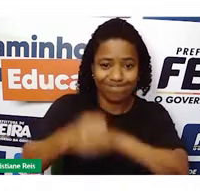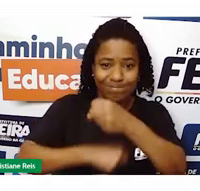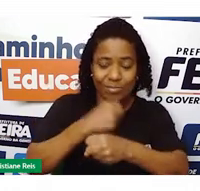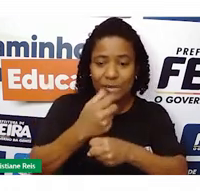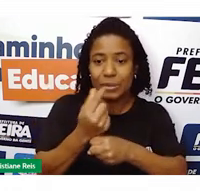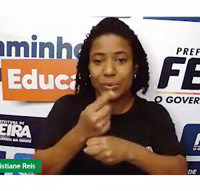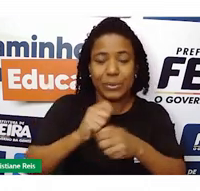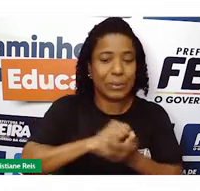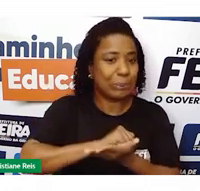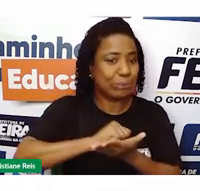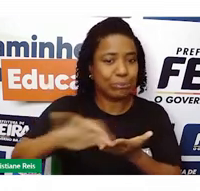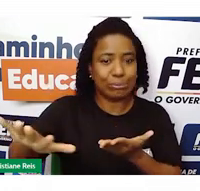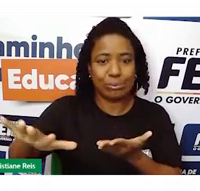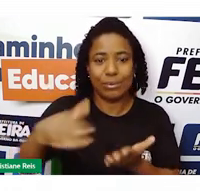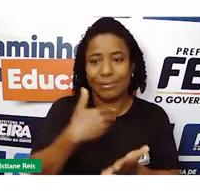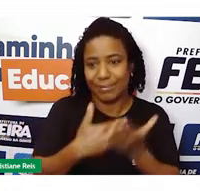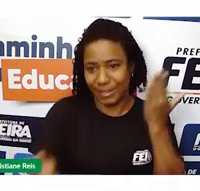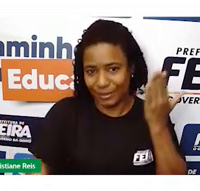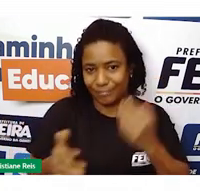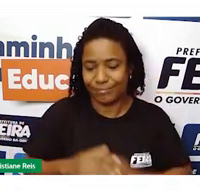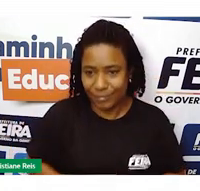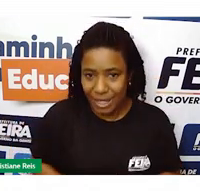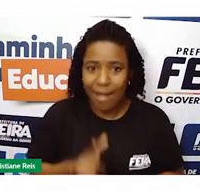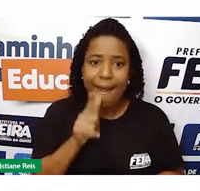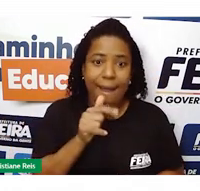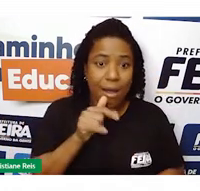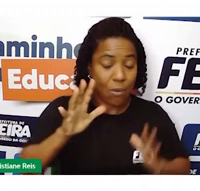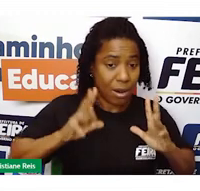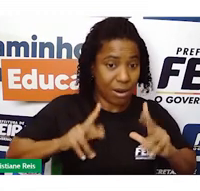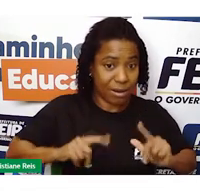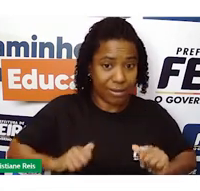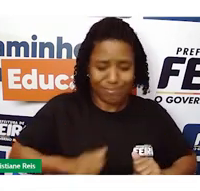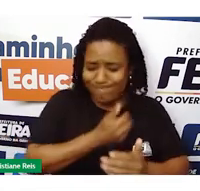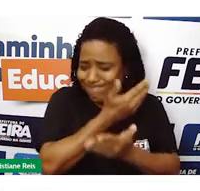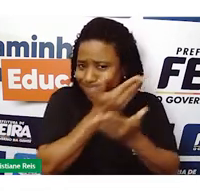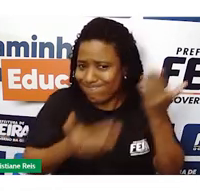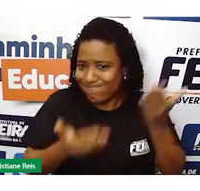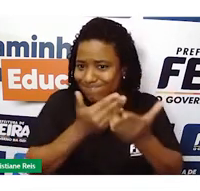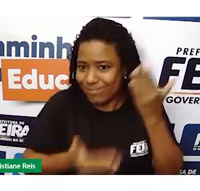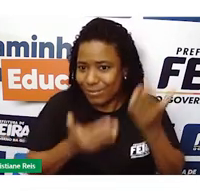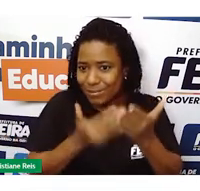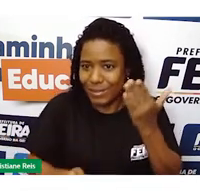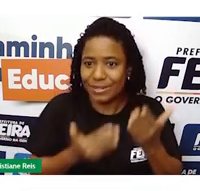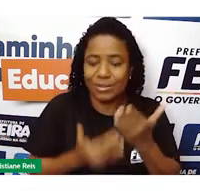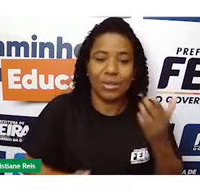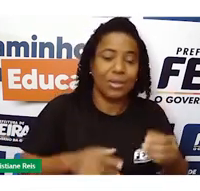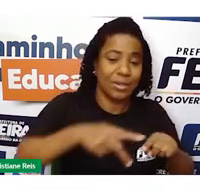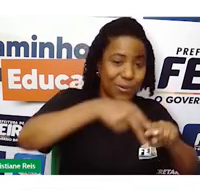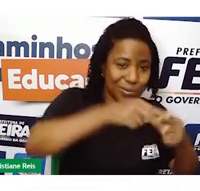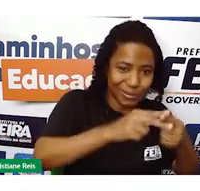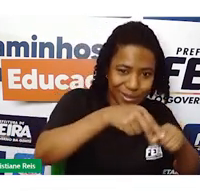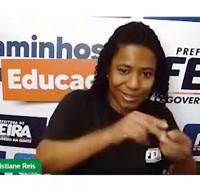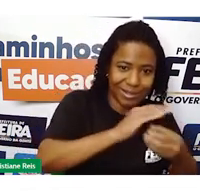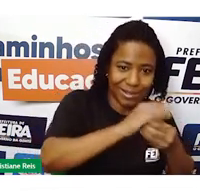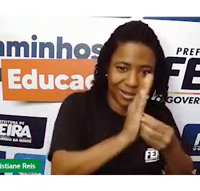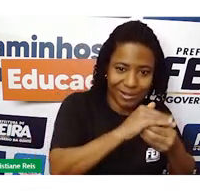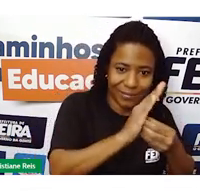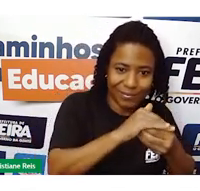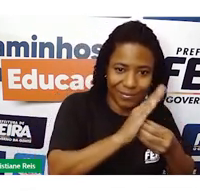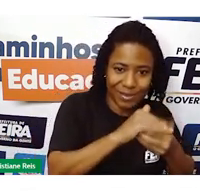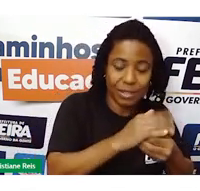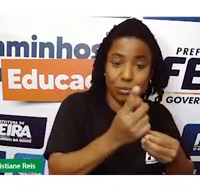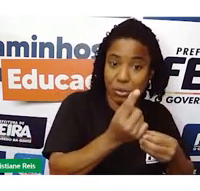nos sistemas de distribuição. É quase a mesma quantia que foi investida em saneamento básico em